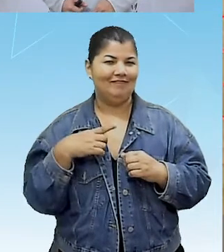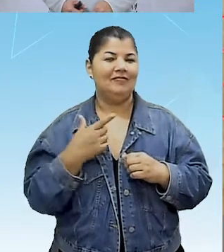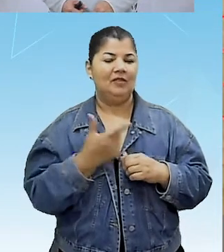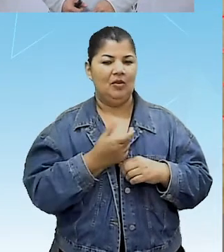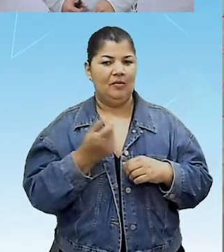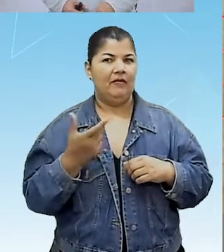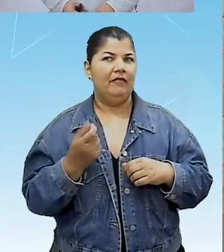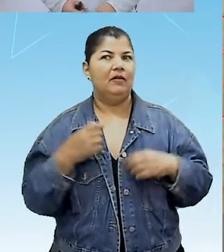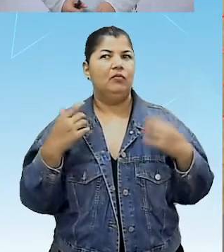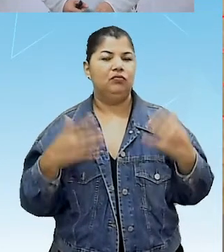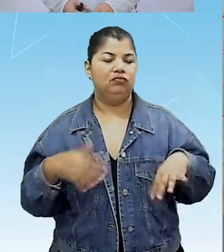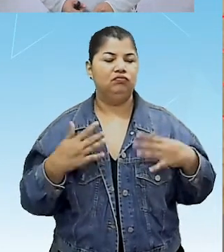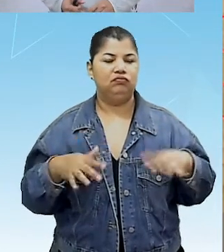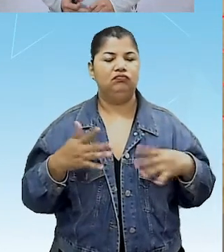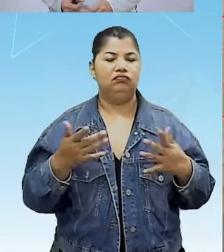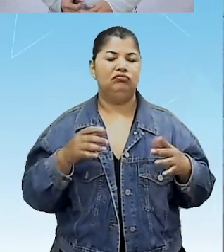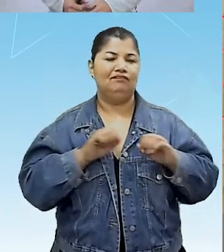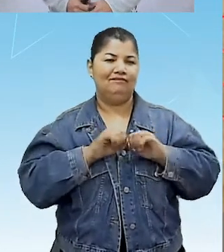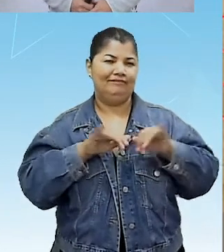perturbado